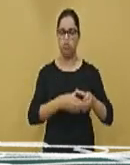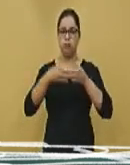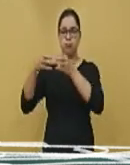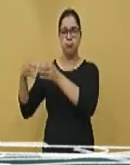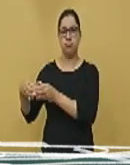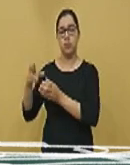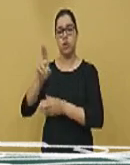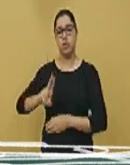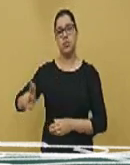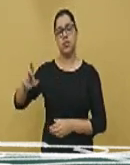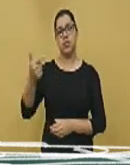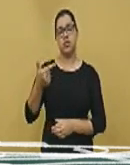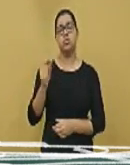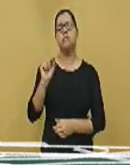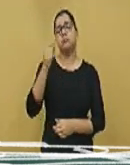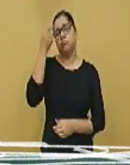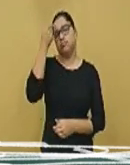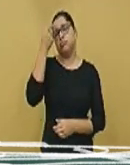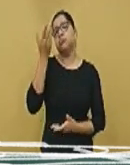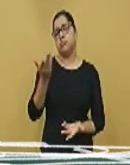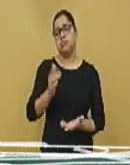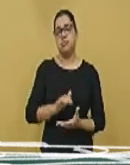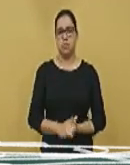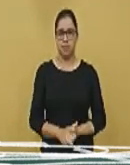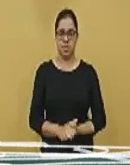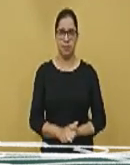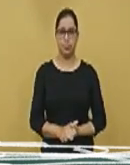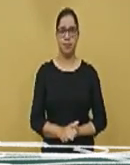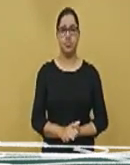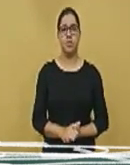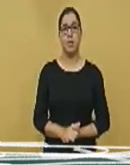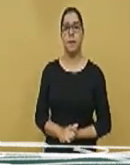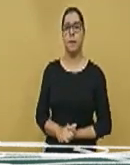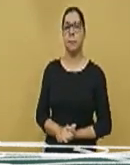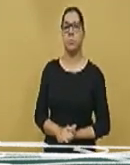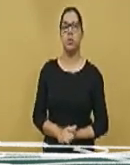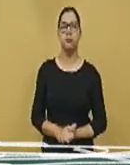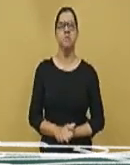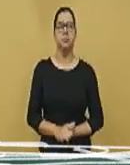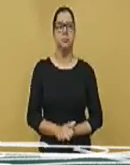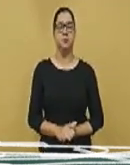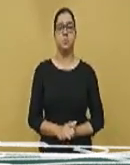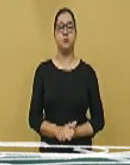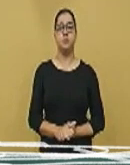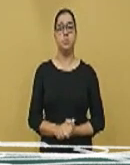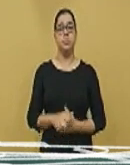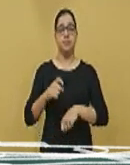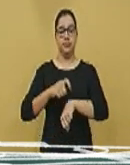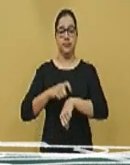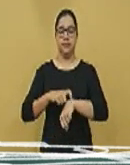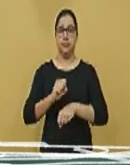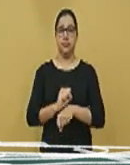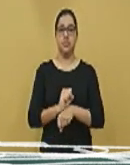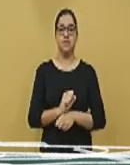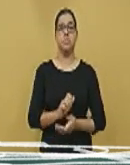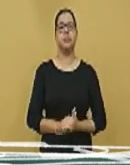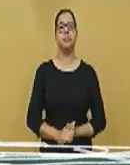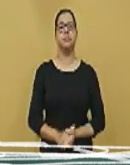Obrigada. Obrigada pela pergunta, Rosa. É o só um minuto, professora, seu desculpa. Tempo.